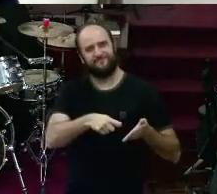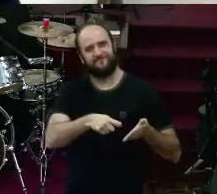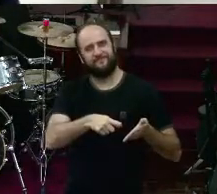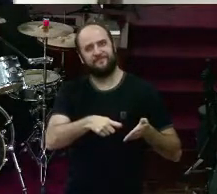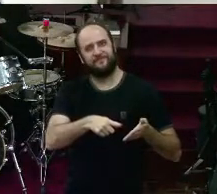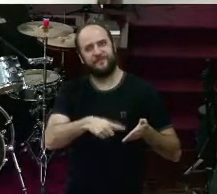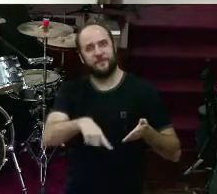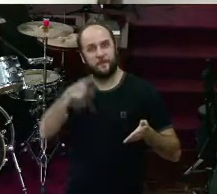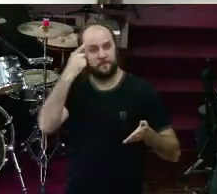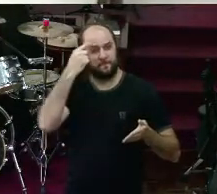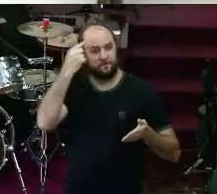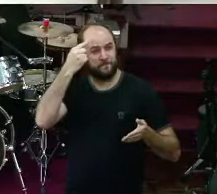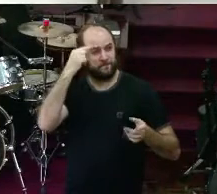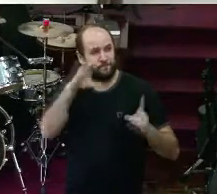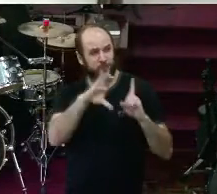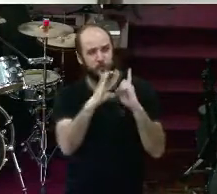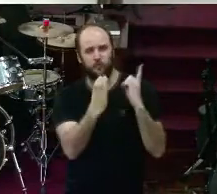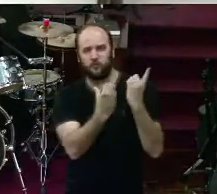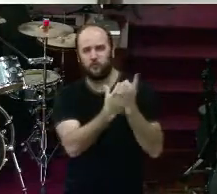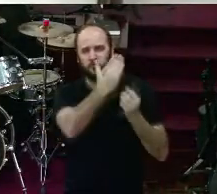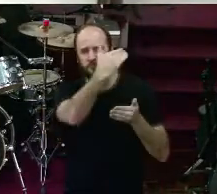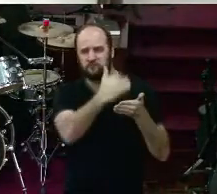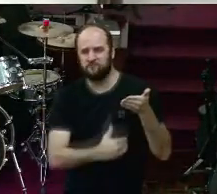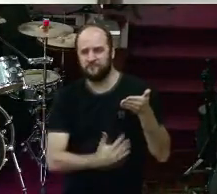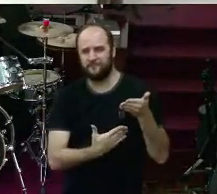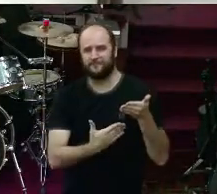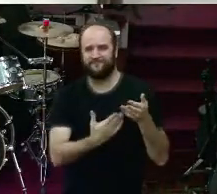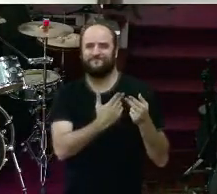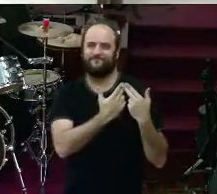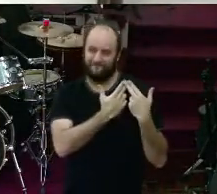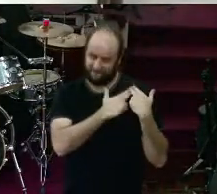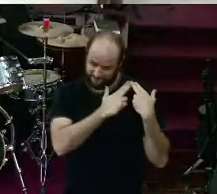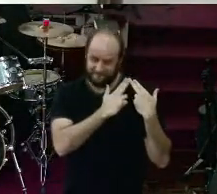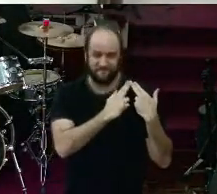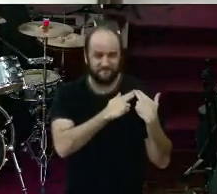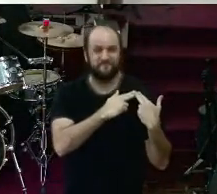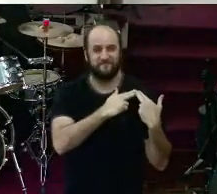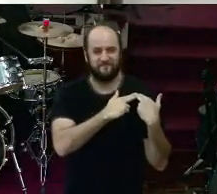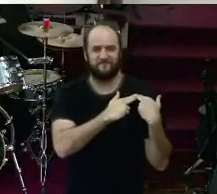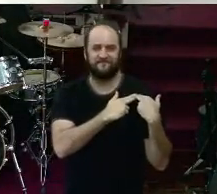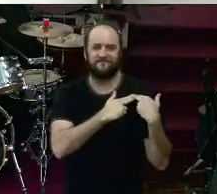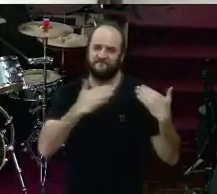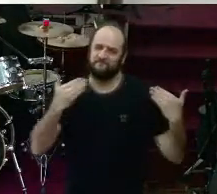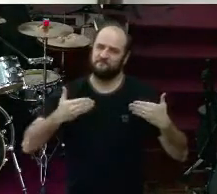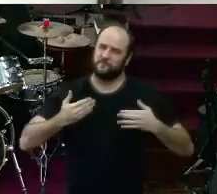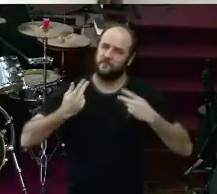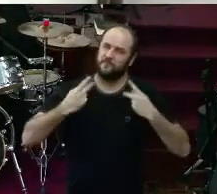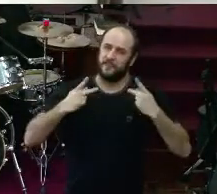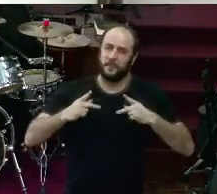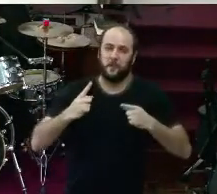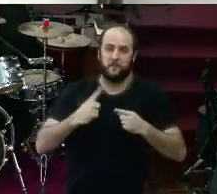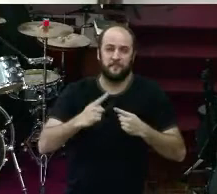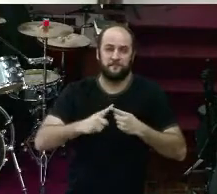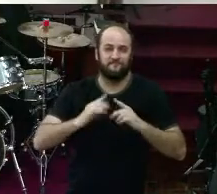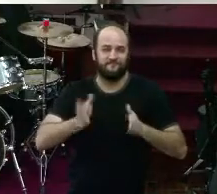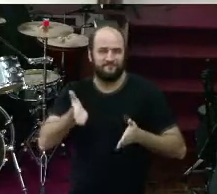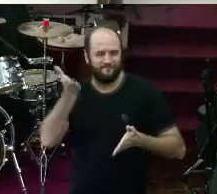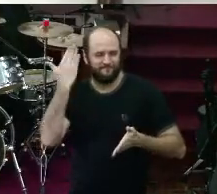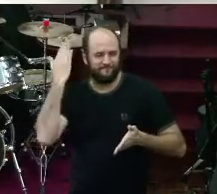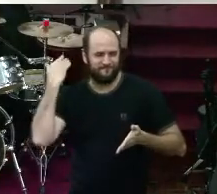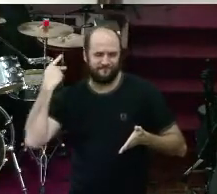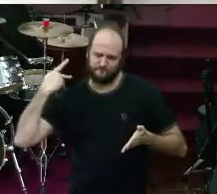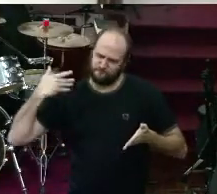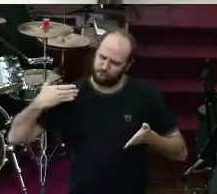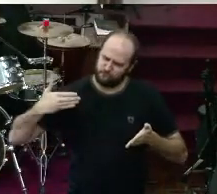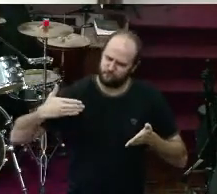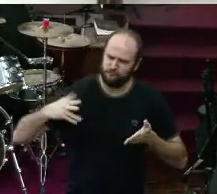destruturarmos a liturgia de um culto. E a responsabilidade, então, é grande, diante de muitas pregações, de muitos ensinamentos que